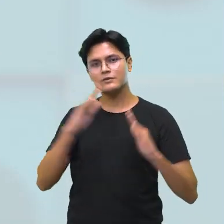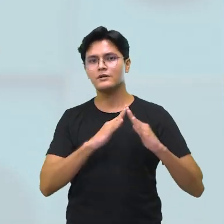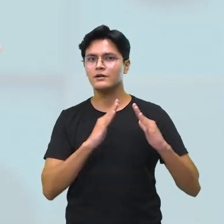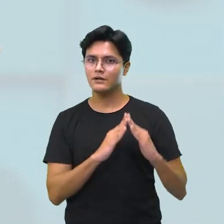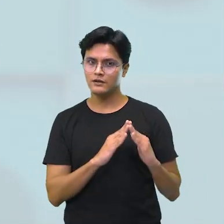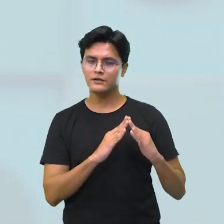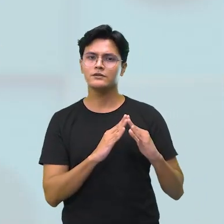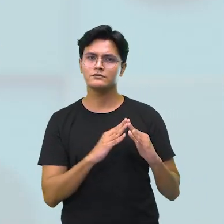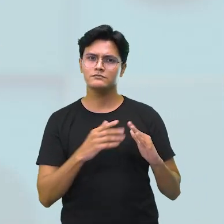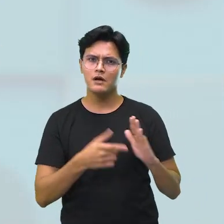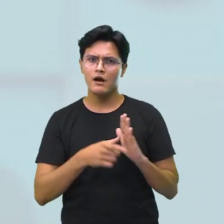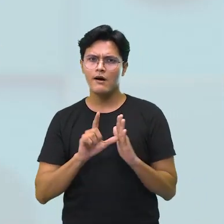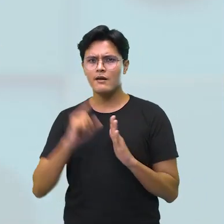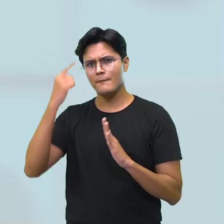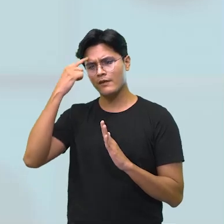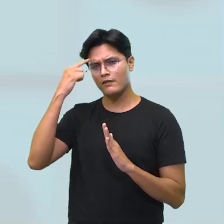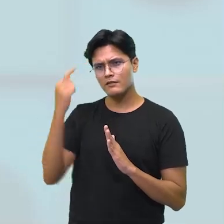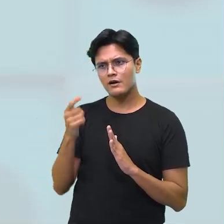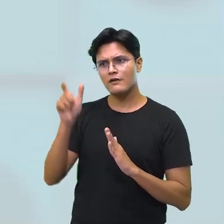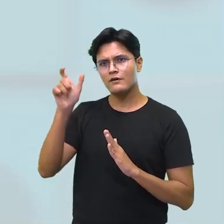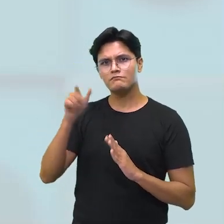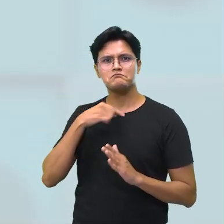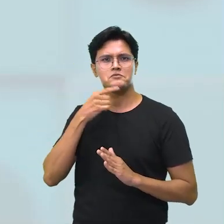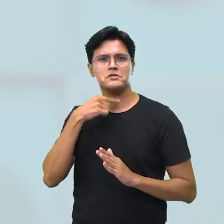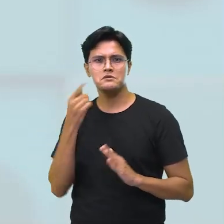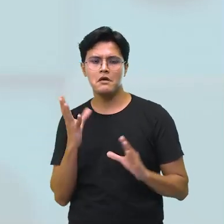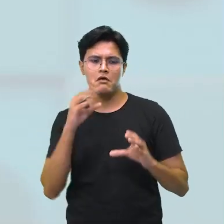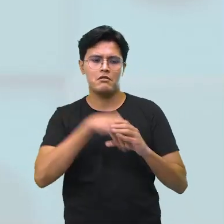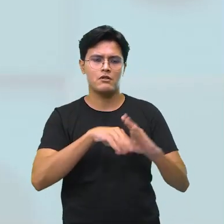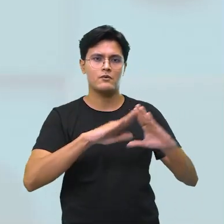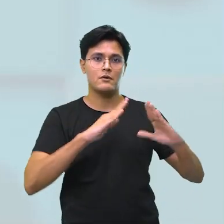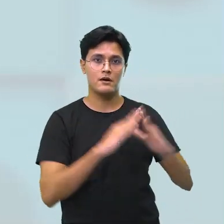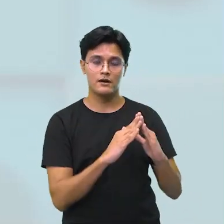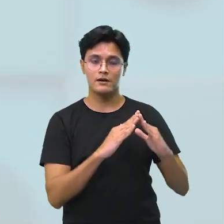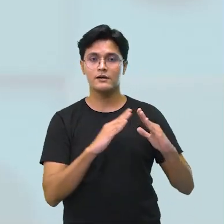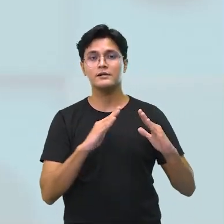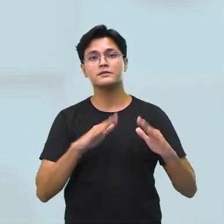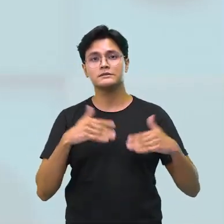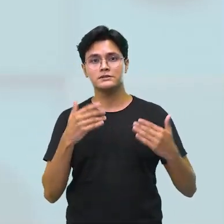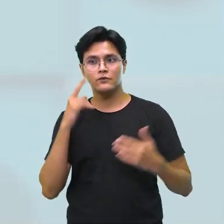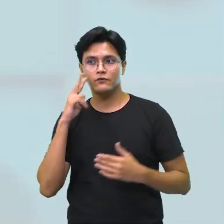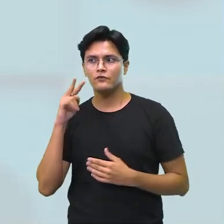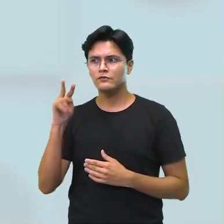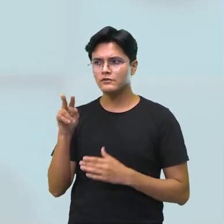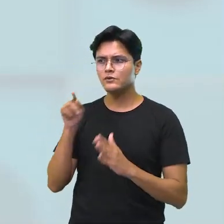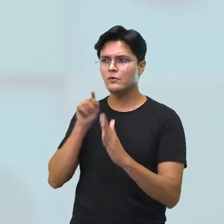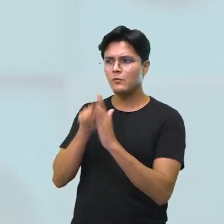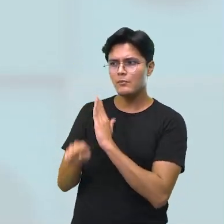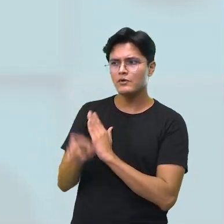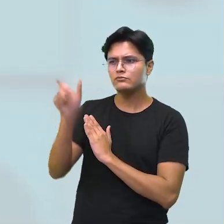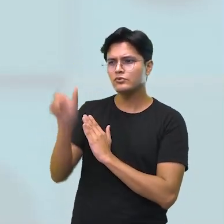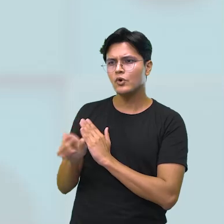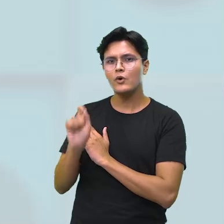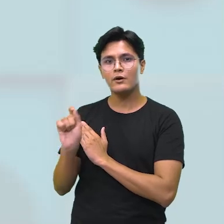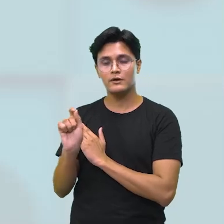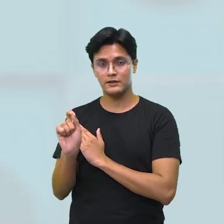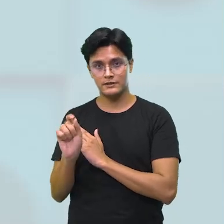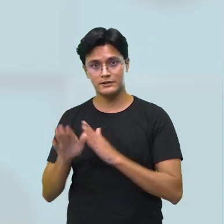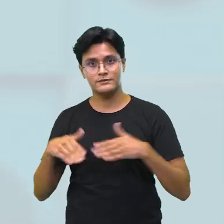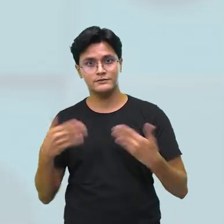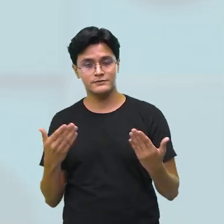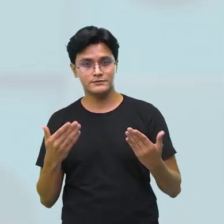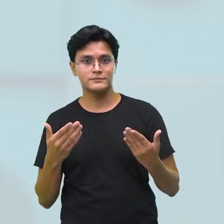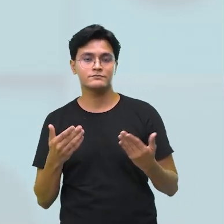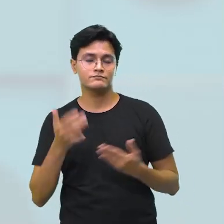não tinha ninguém lá, era o senhor T. Quando a gente viu, ele perguntou, quem está aí? Então a gente vai